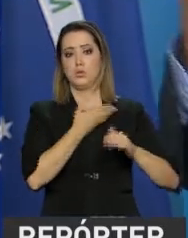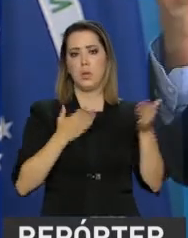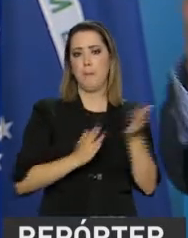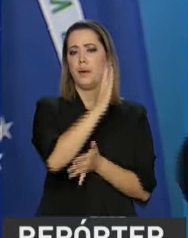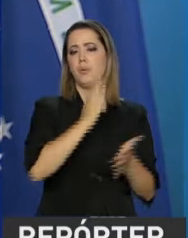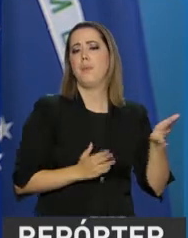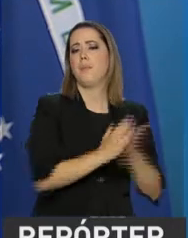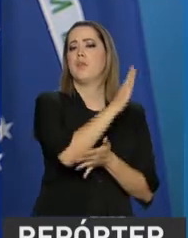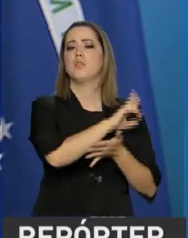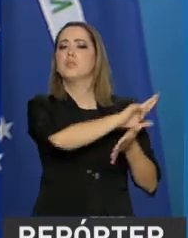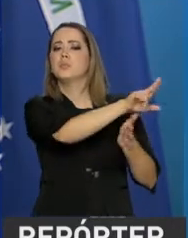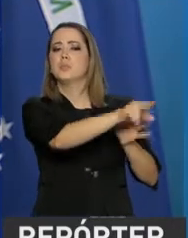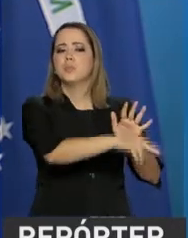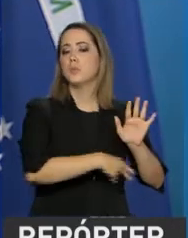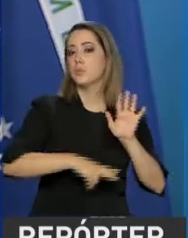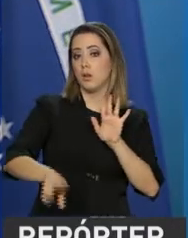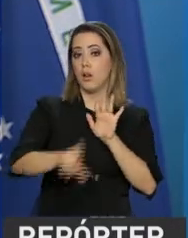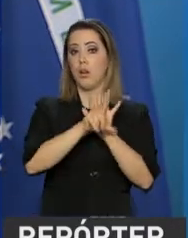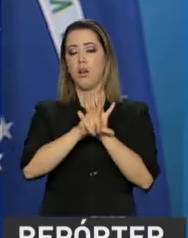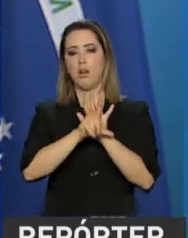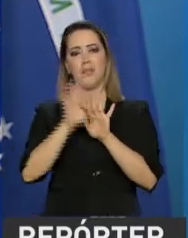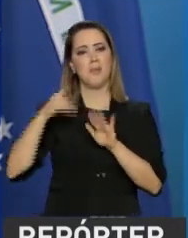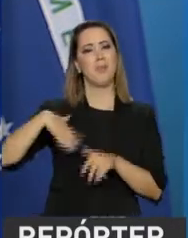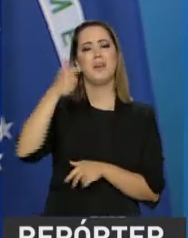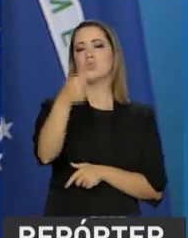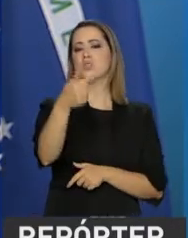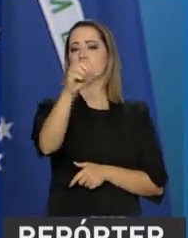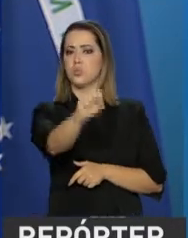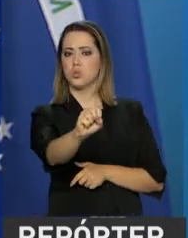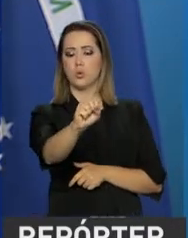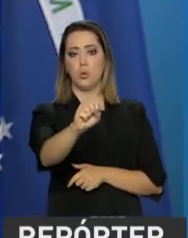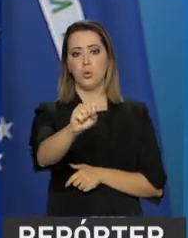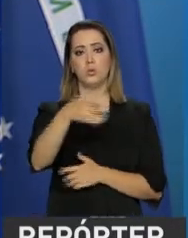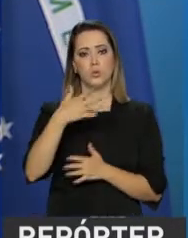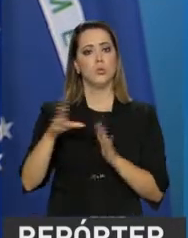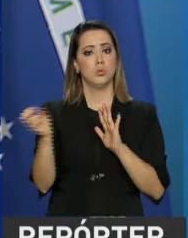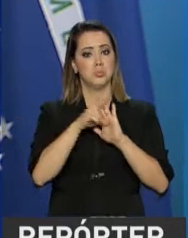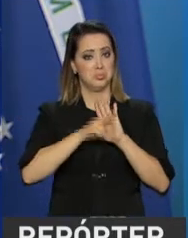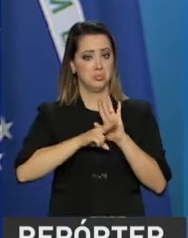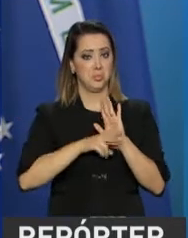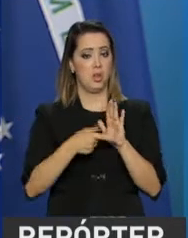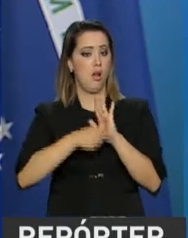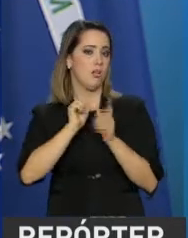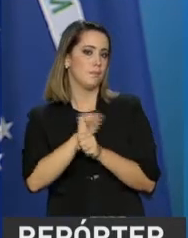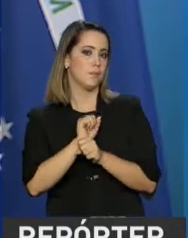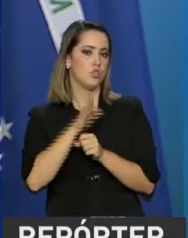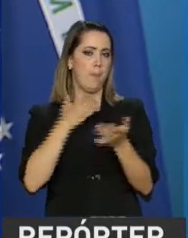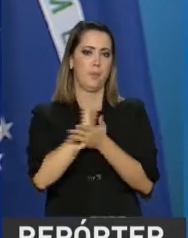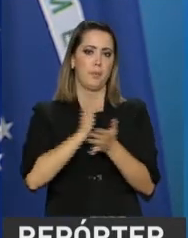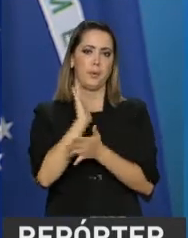inúmeras medidas para ter ideia mais de 7 8 10 medidas provisórias que estavam lá paralisadas foram